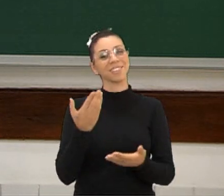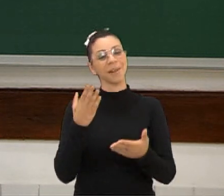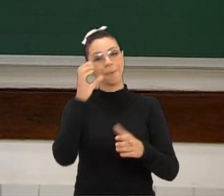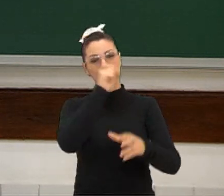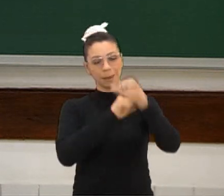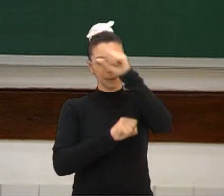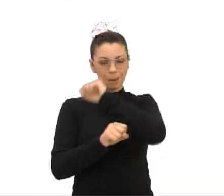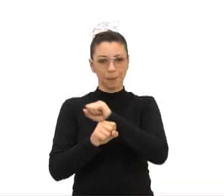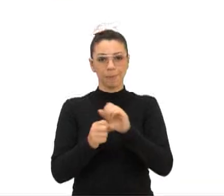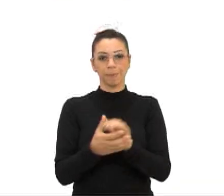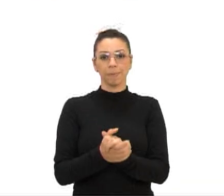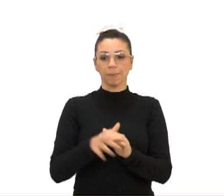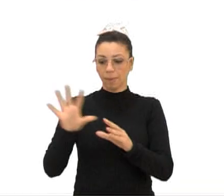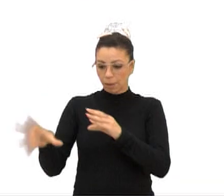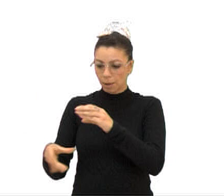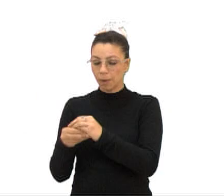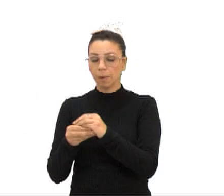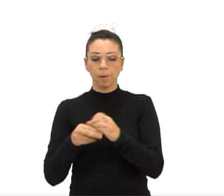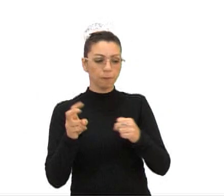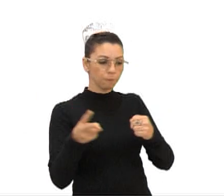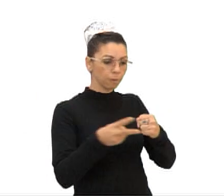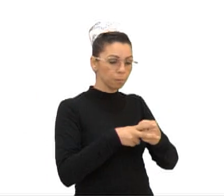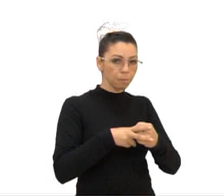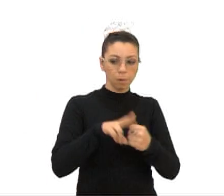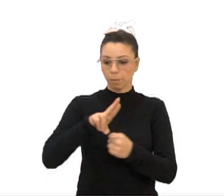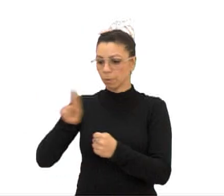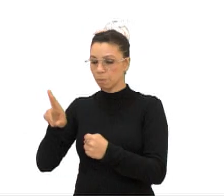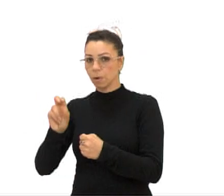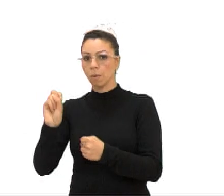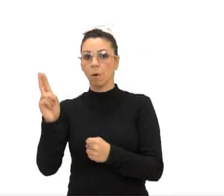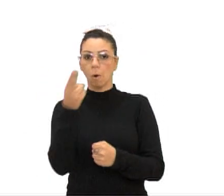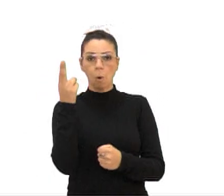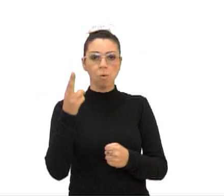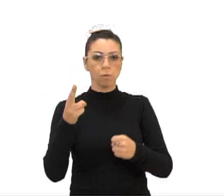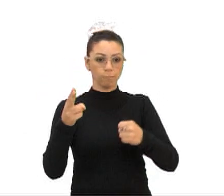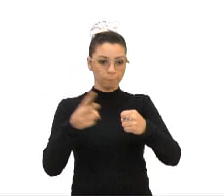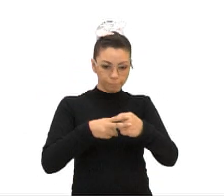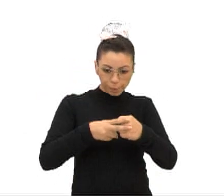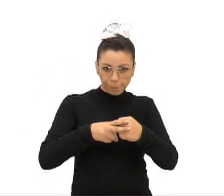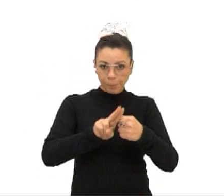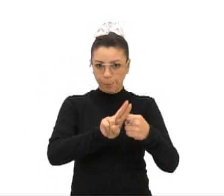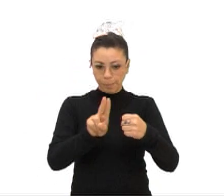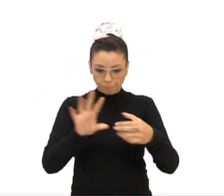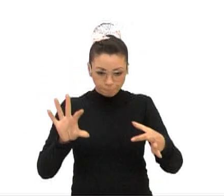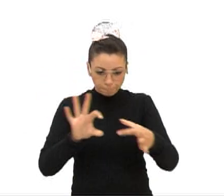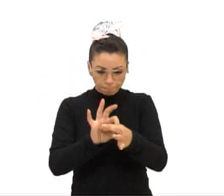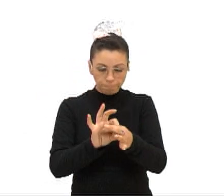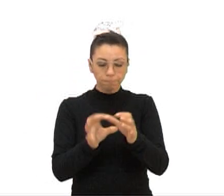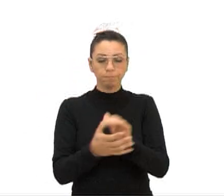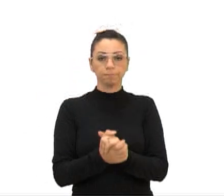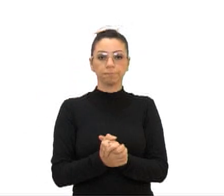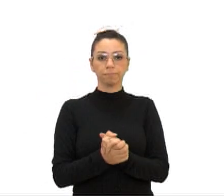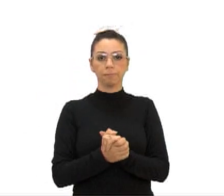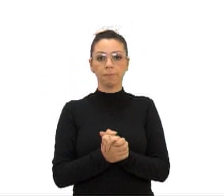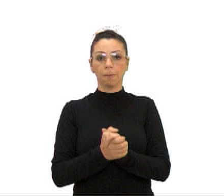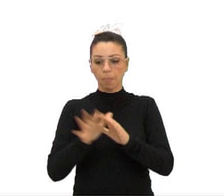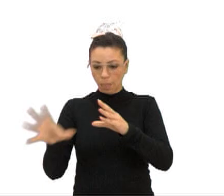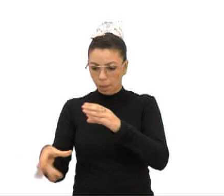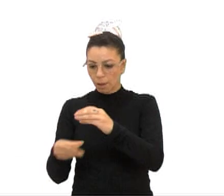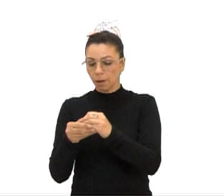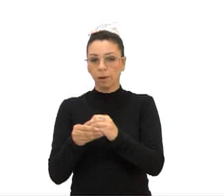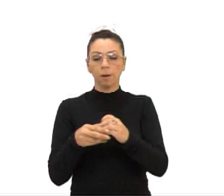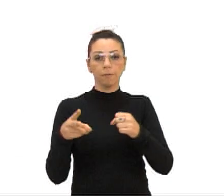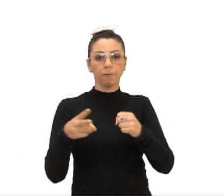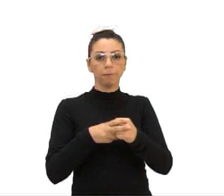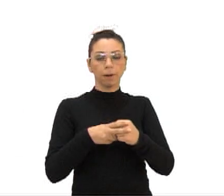que os predicados podem ser verbal, nominal ou verbo nominal. O predicado nominal possui verbo de ligação